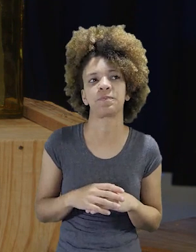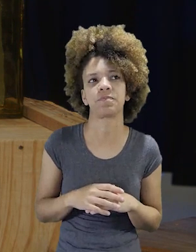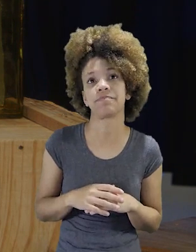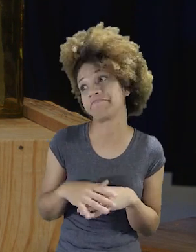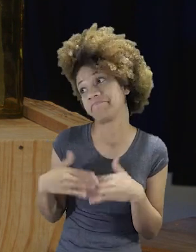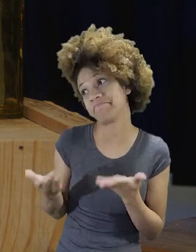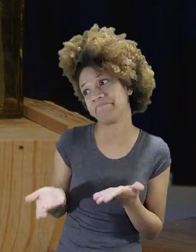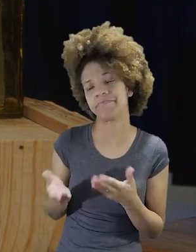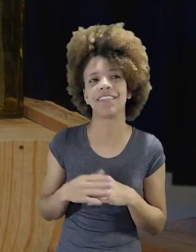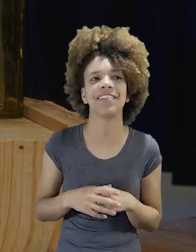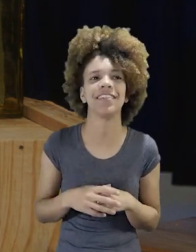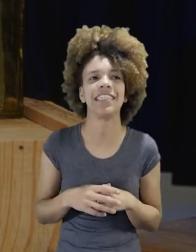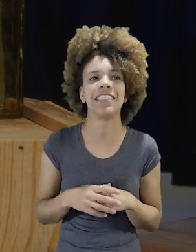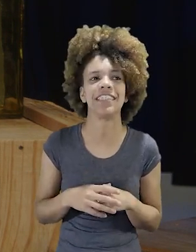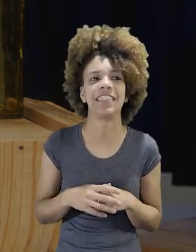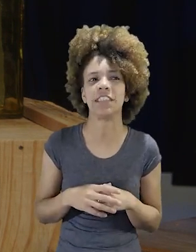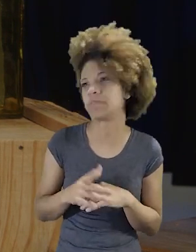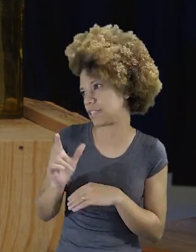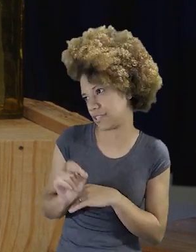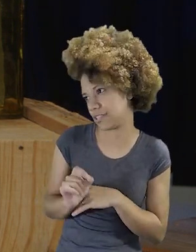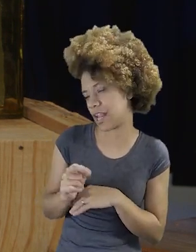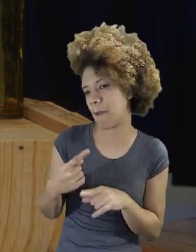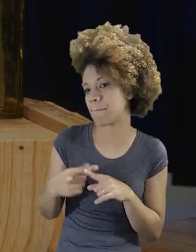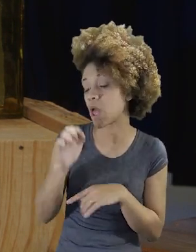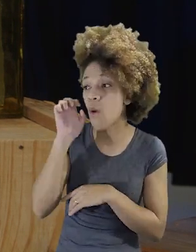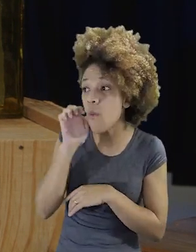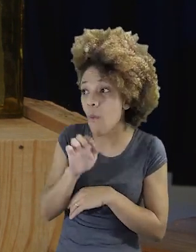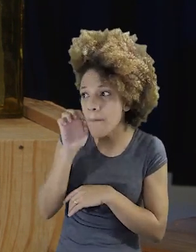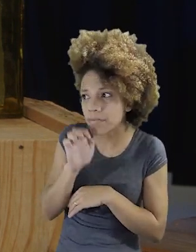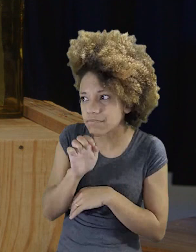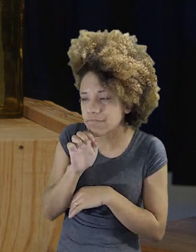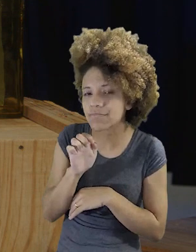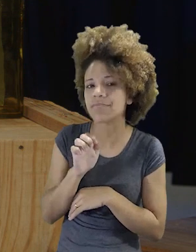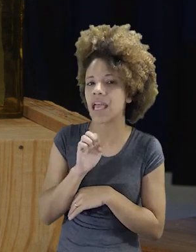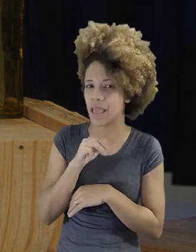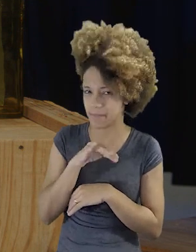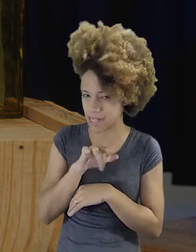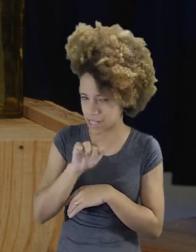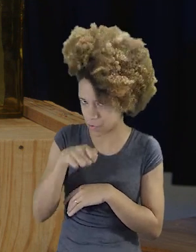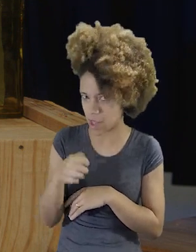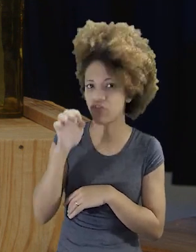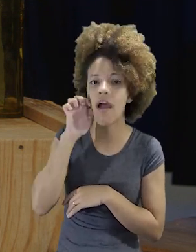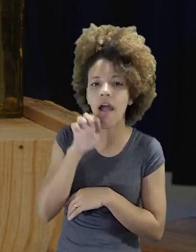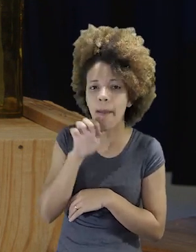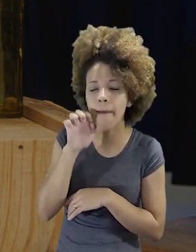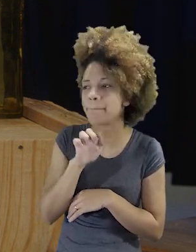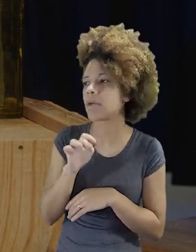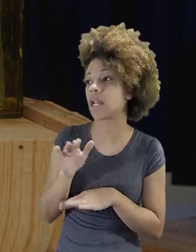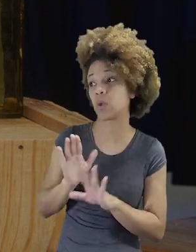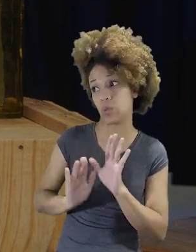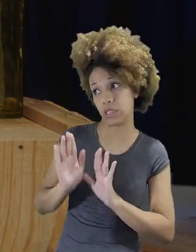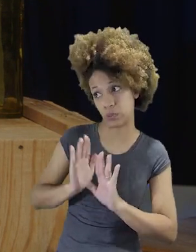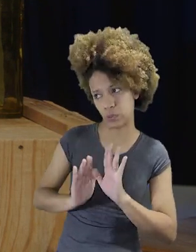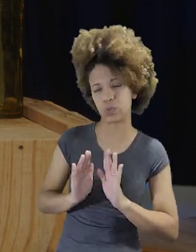assim é pegar umas ideias é que homicida assim ele é bem ele